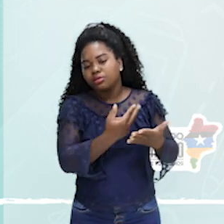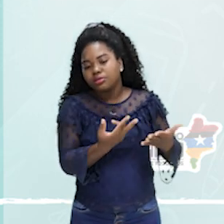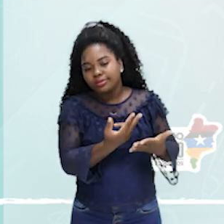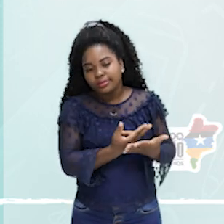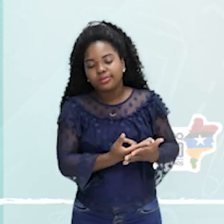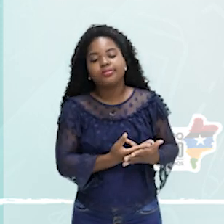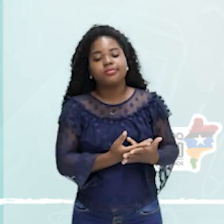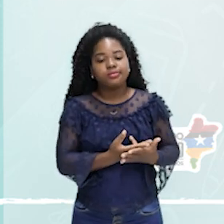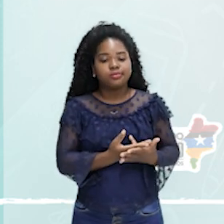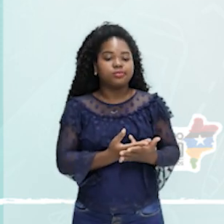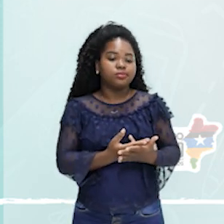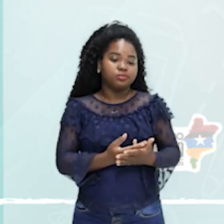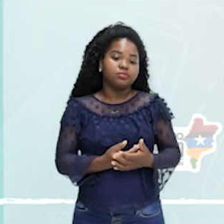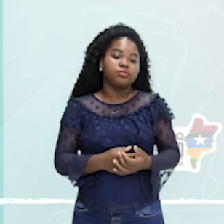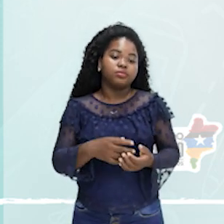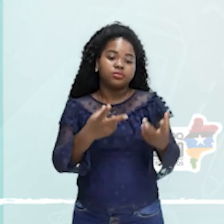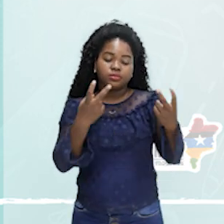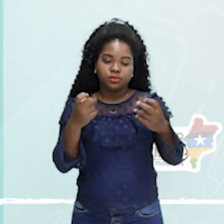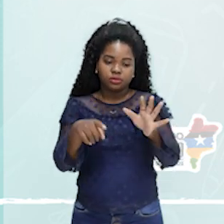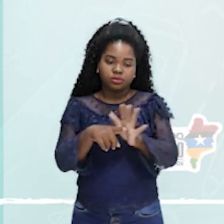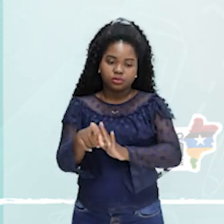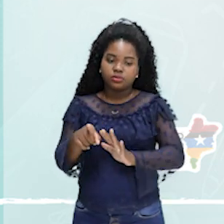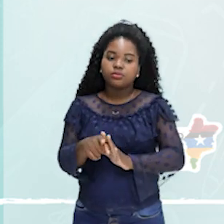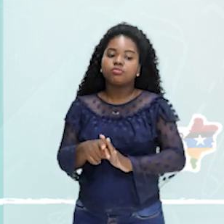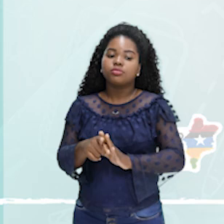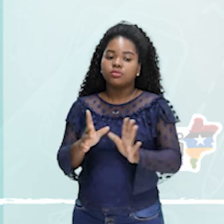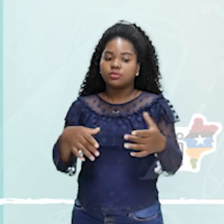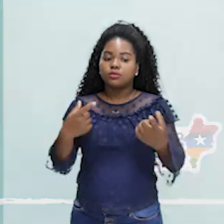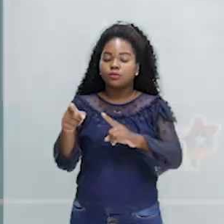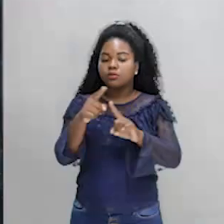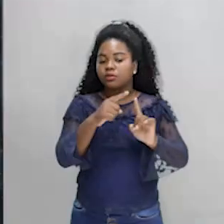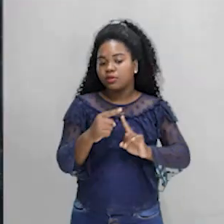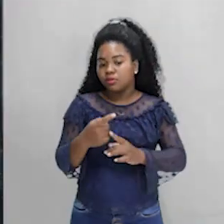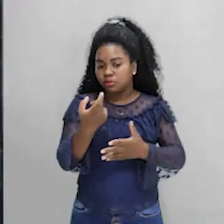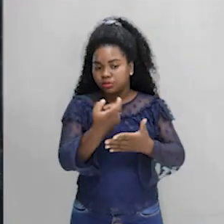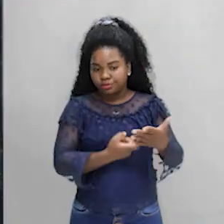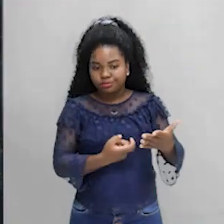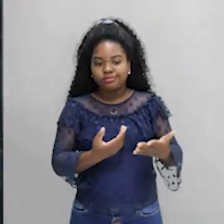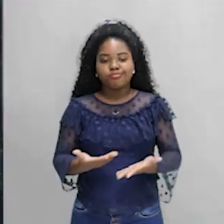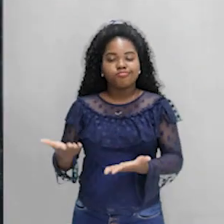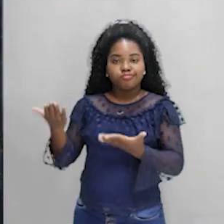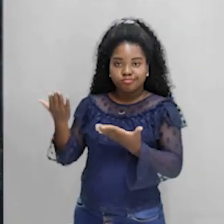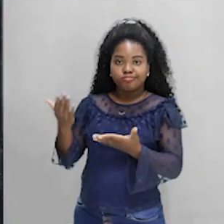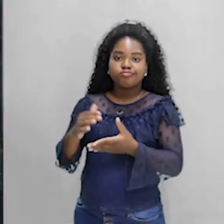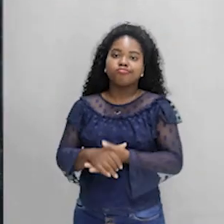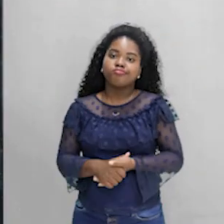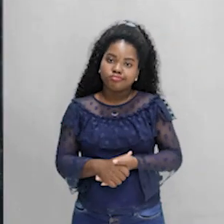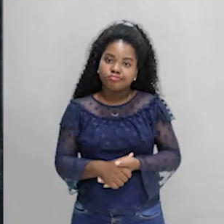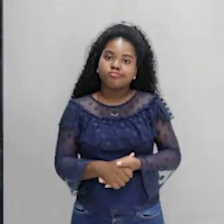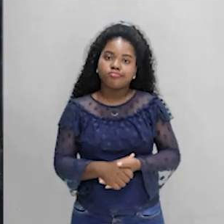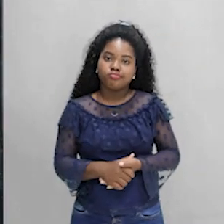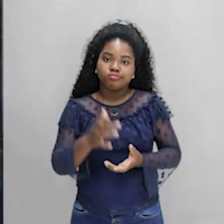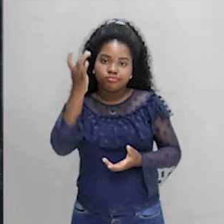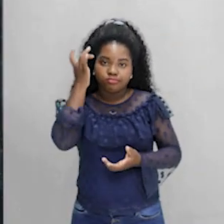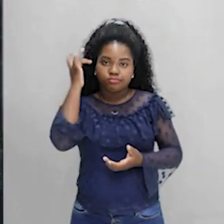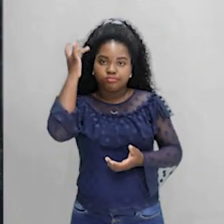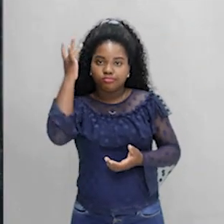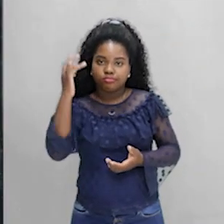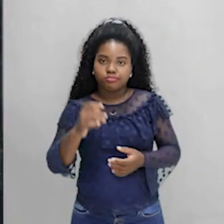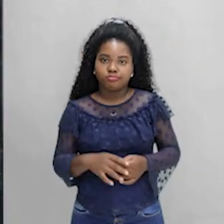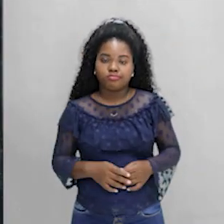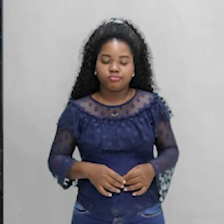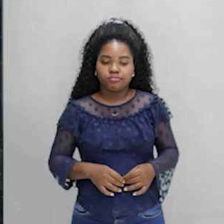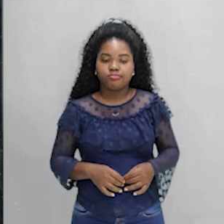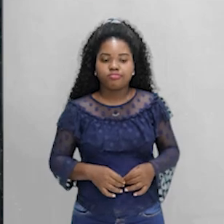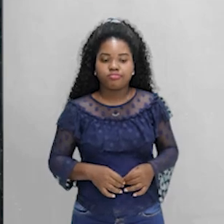a questão é bem objetiva. Qual é o tipo, né? O tipo de texto que a Mafalda está lendo, no